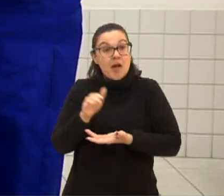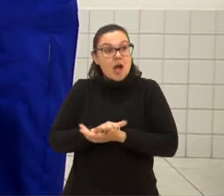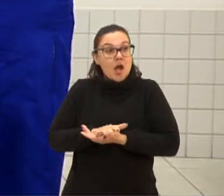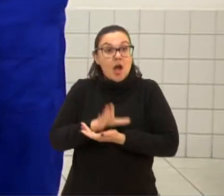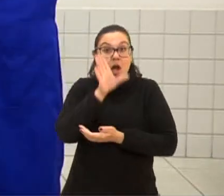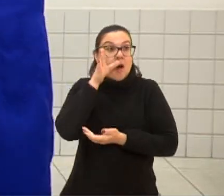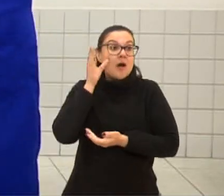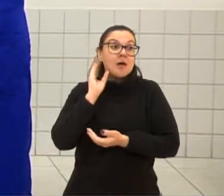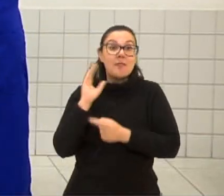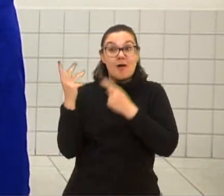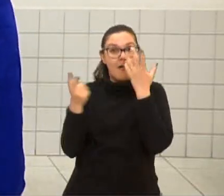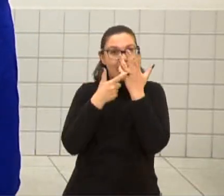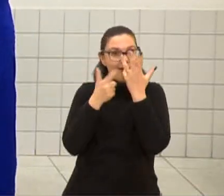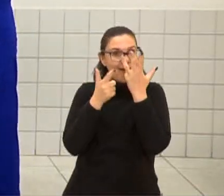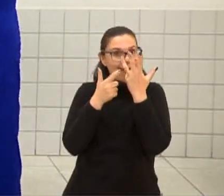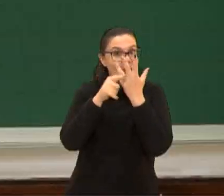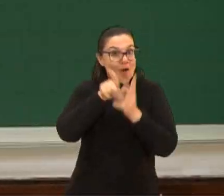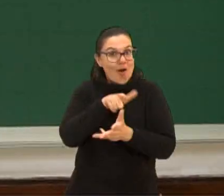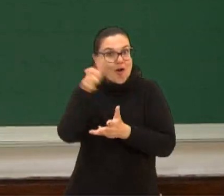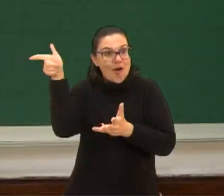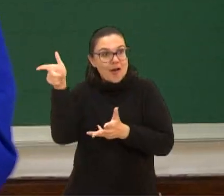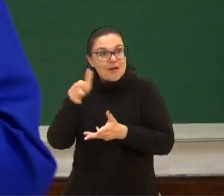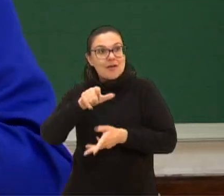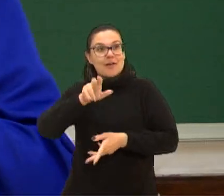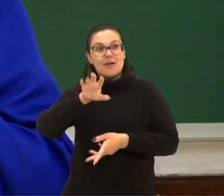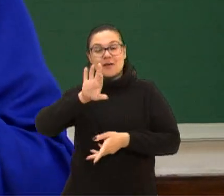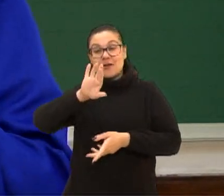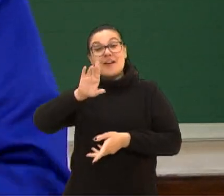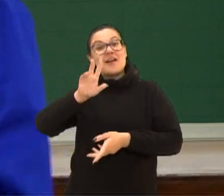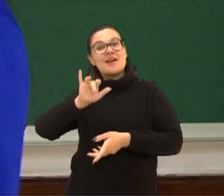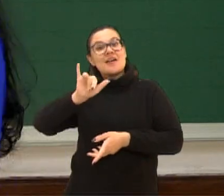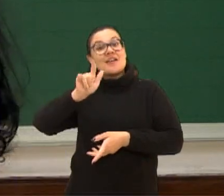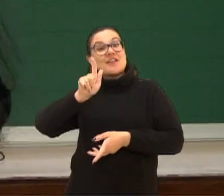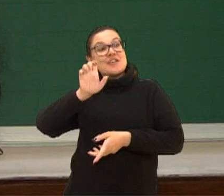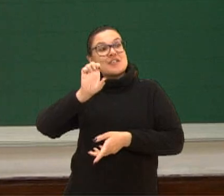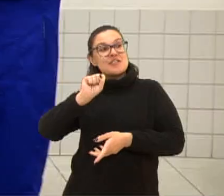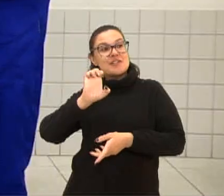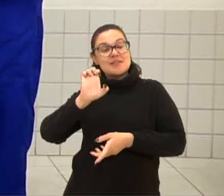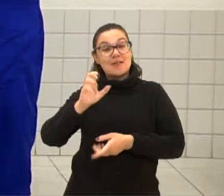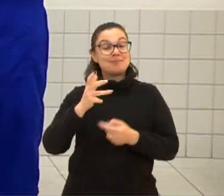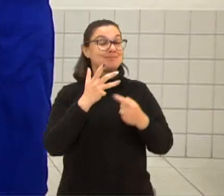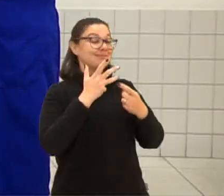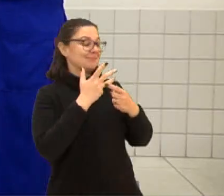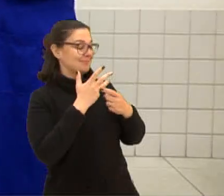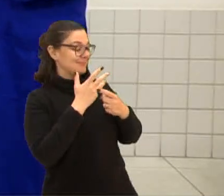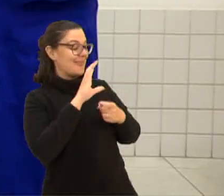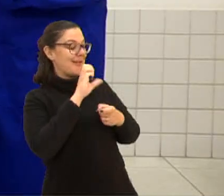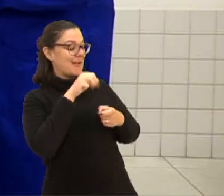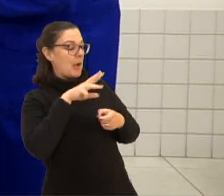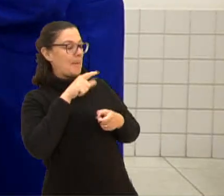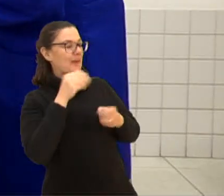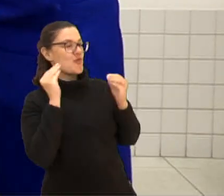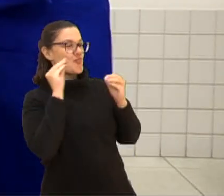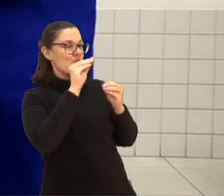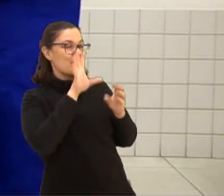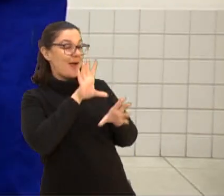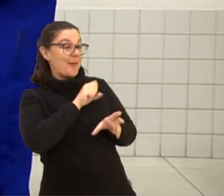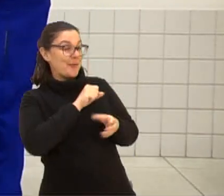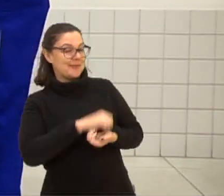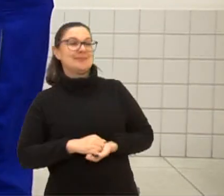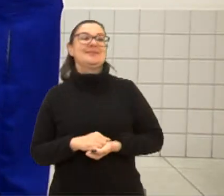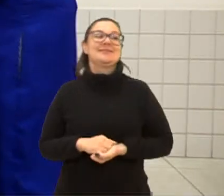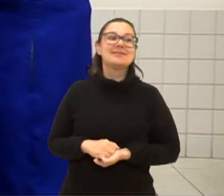não, ó, né? Sou casada com Gessé, ó. Beijo, amor. Camila, beijo, amor. Vamos